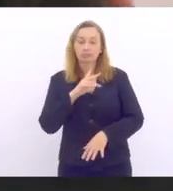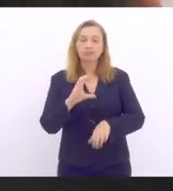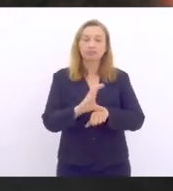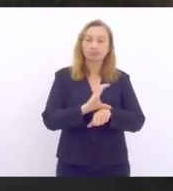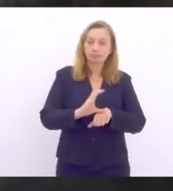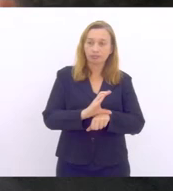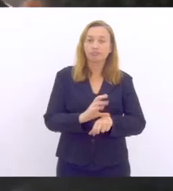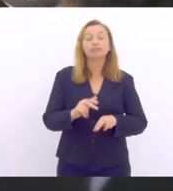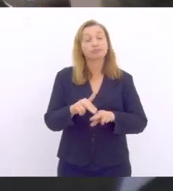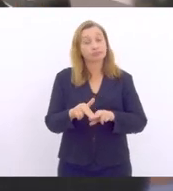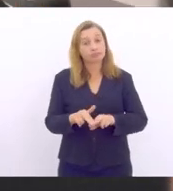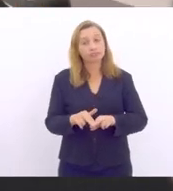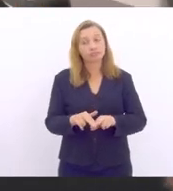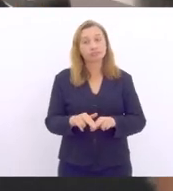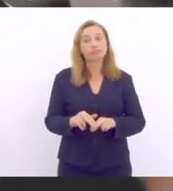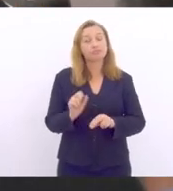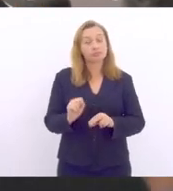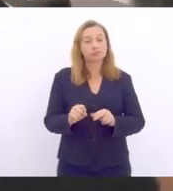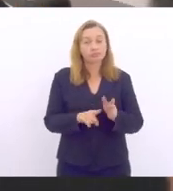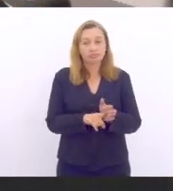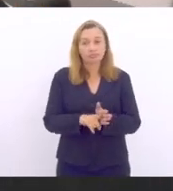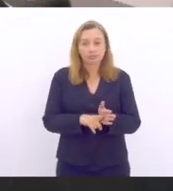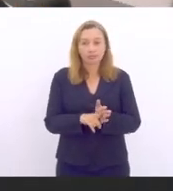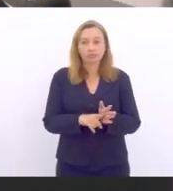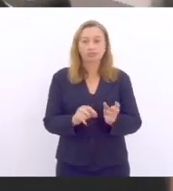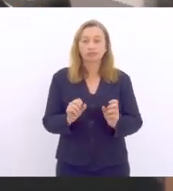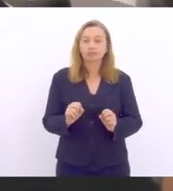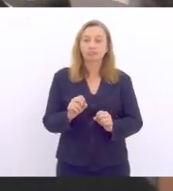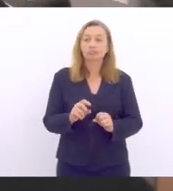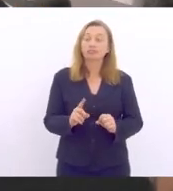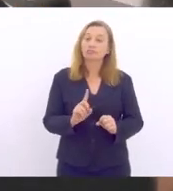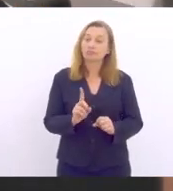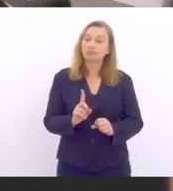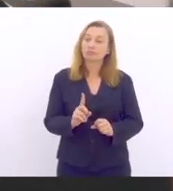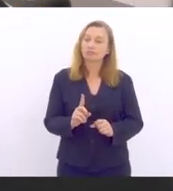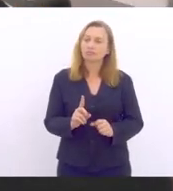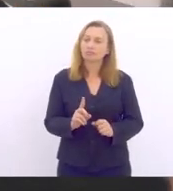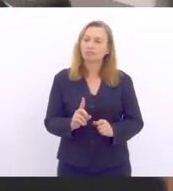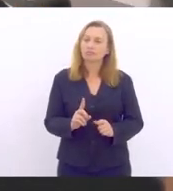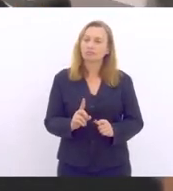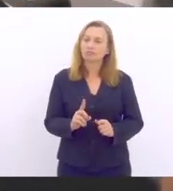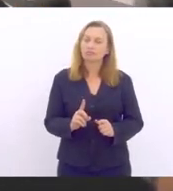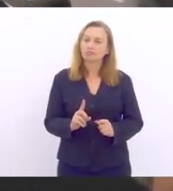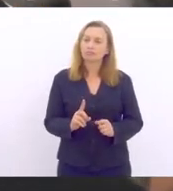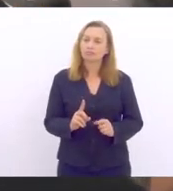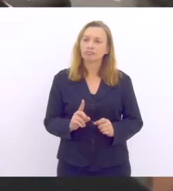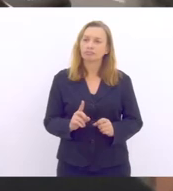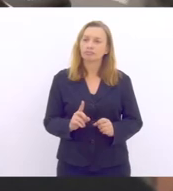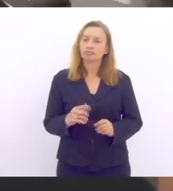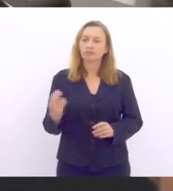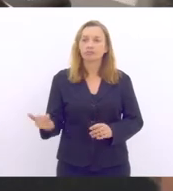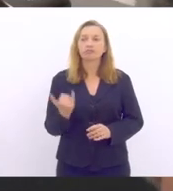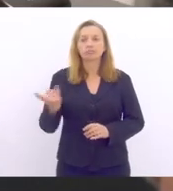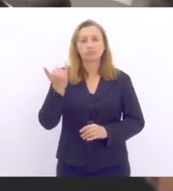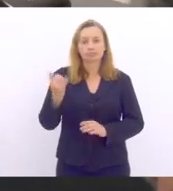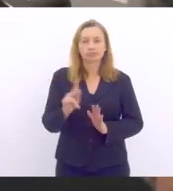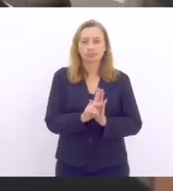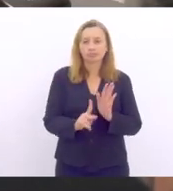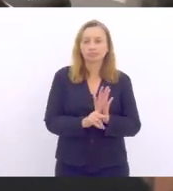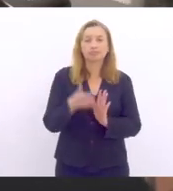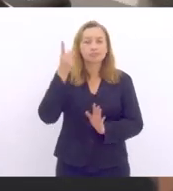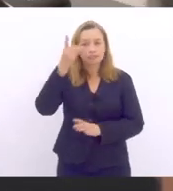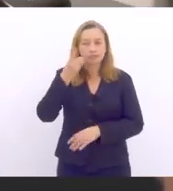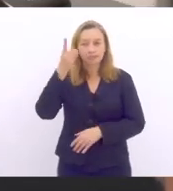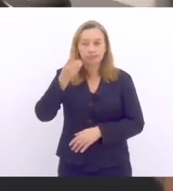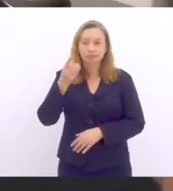que, portanto, possam ser objeto de consenso, mas isso não inviabiliza o mérito desse projeto. Então, quando o deputado Mink, antes